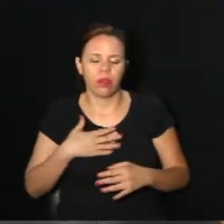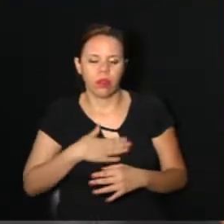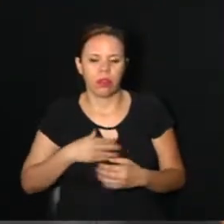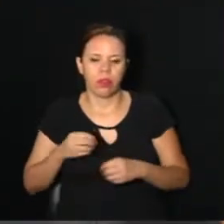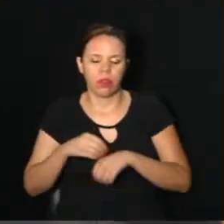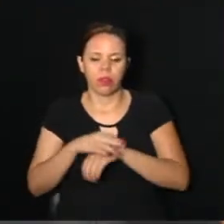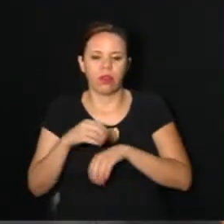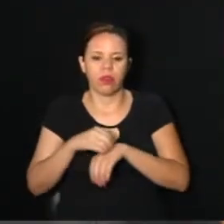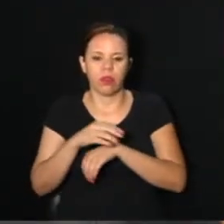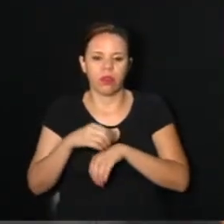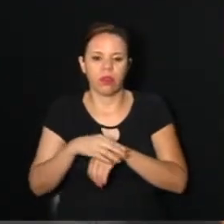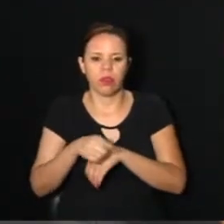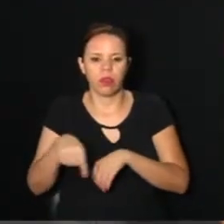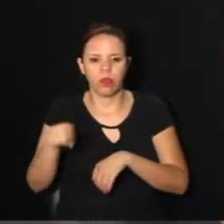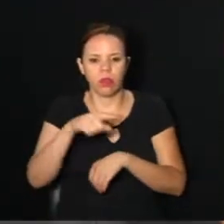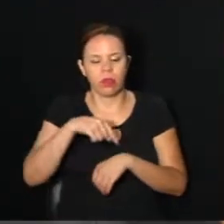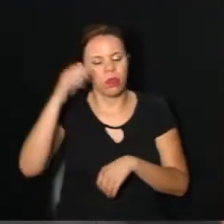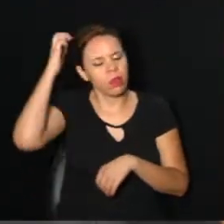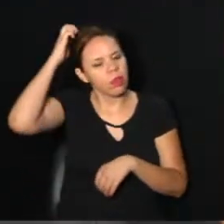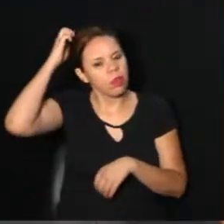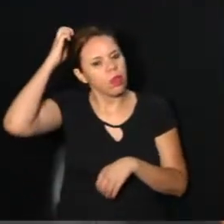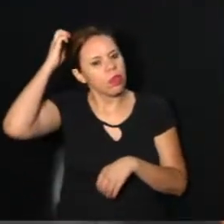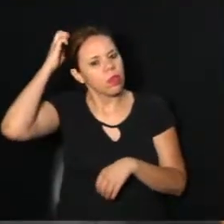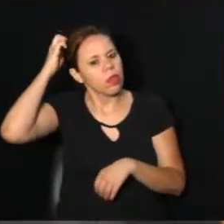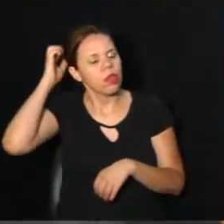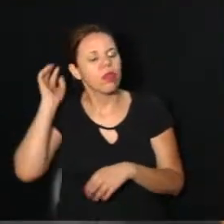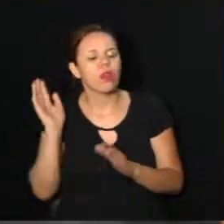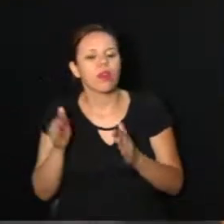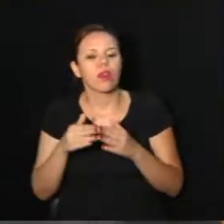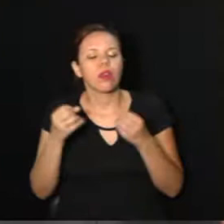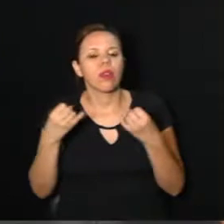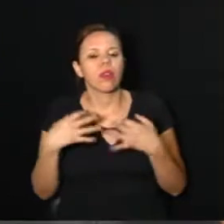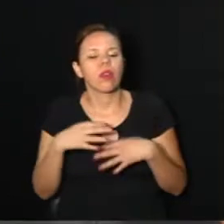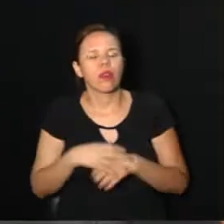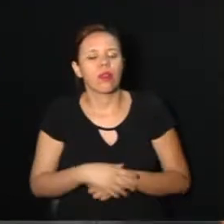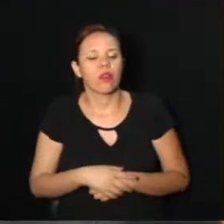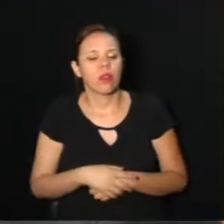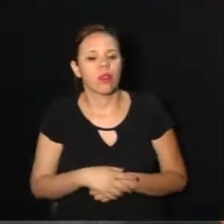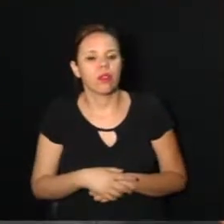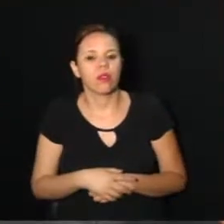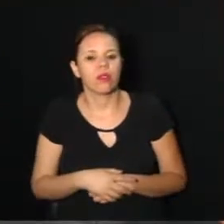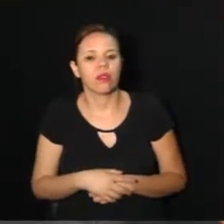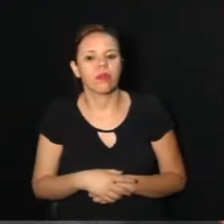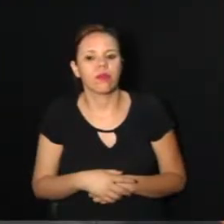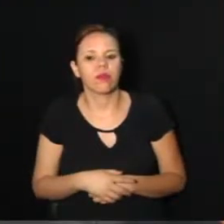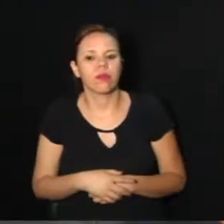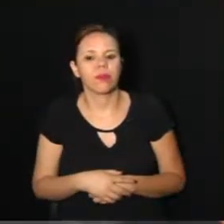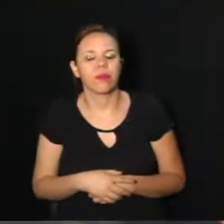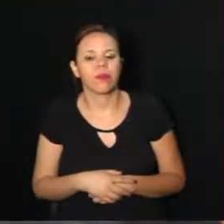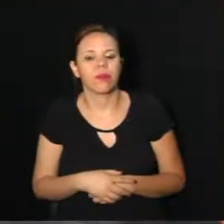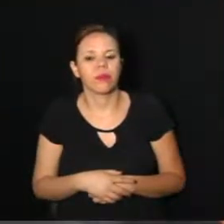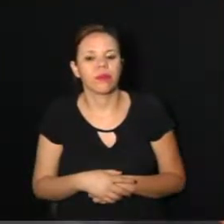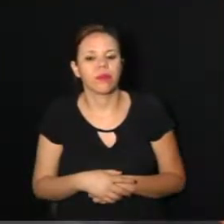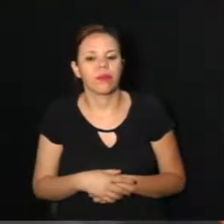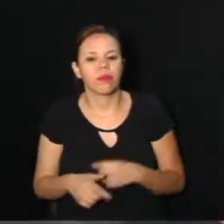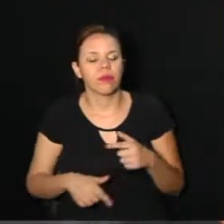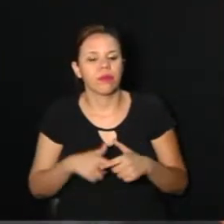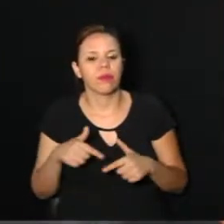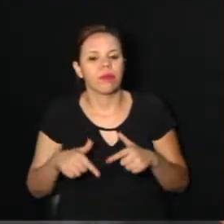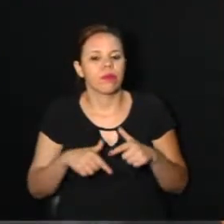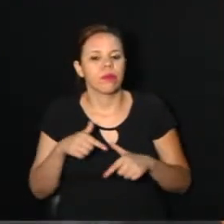o doutor Santoro especificamente, é com relação à atividade